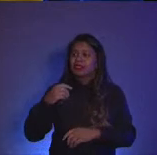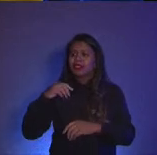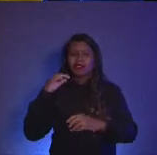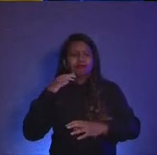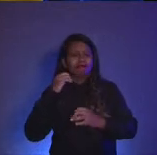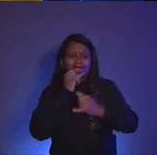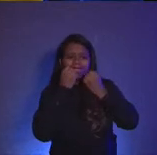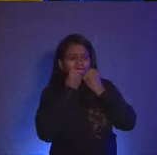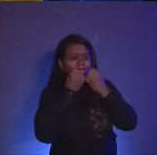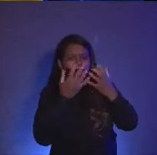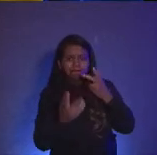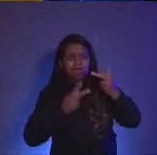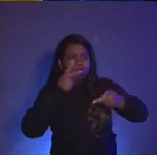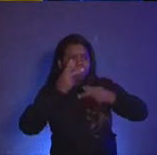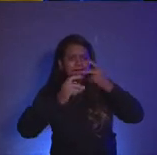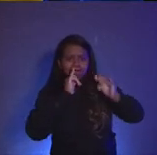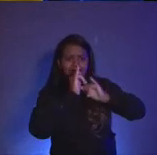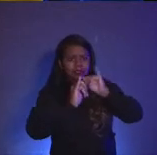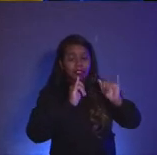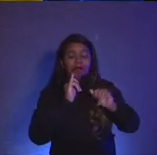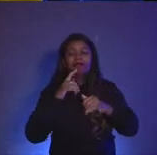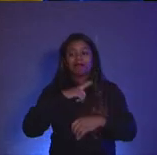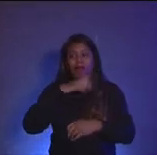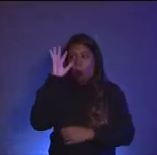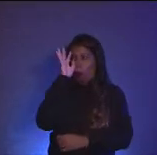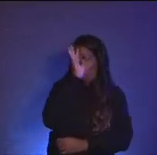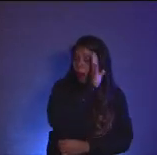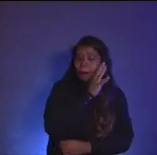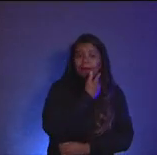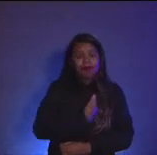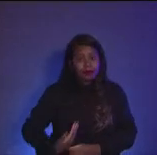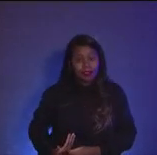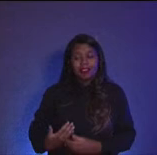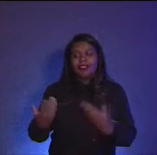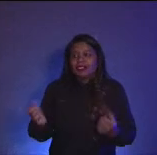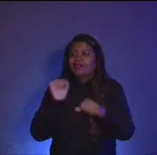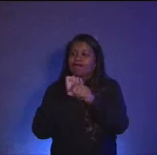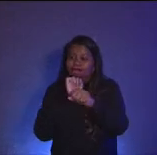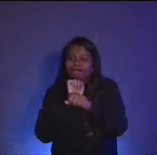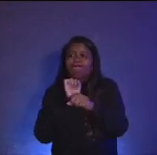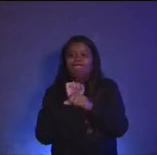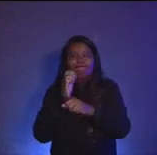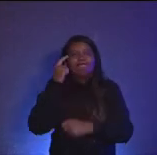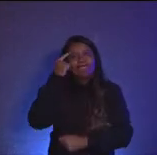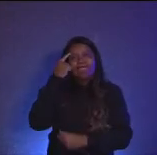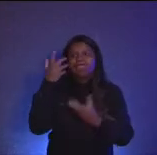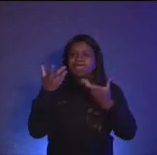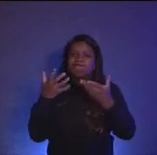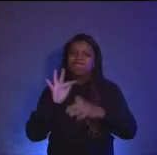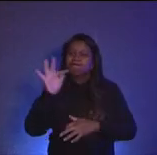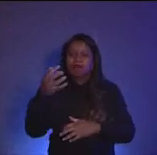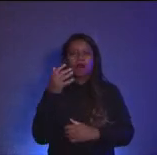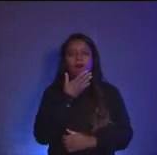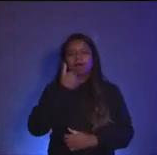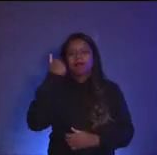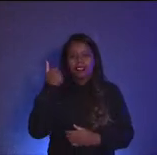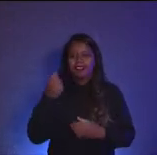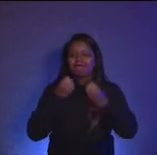Então, enfim, obrigado e esperamos aí que as coisas melhorem. Valeu.